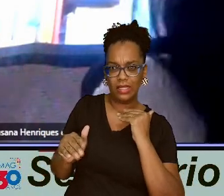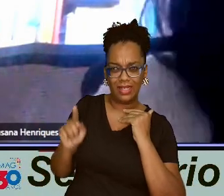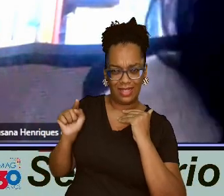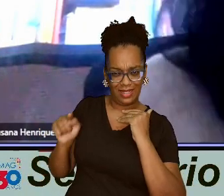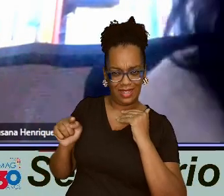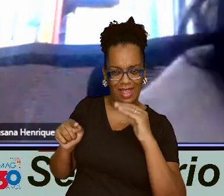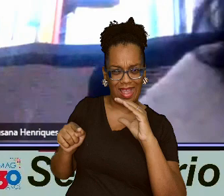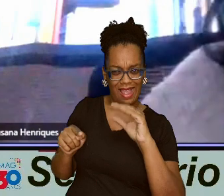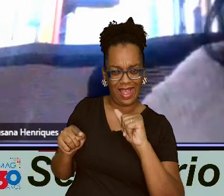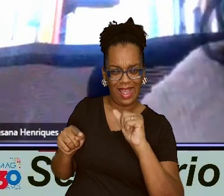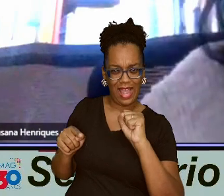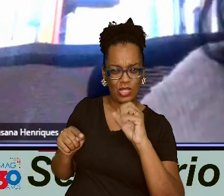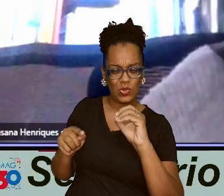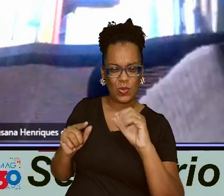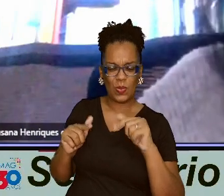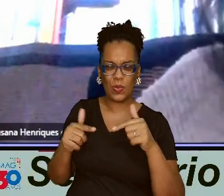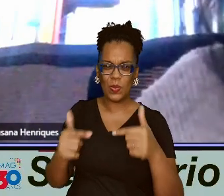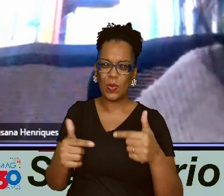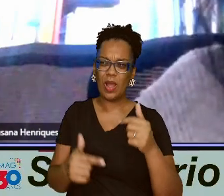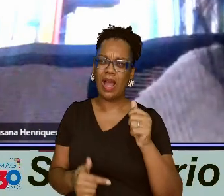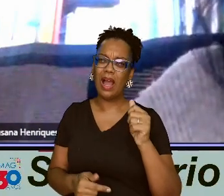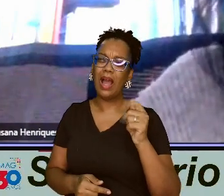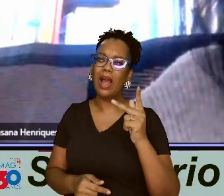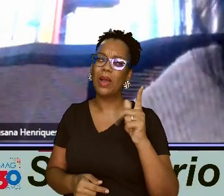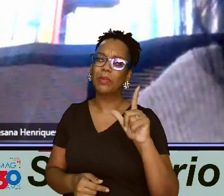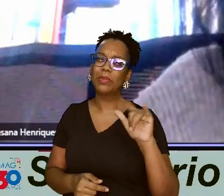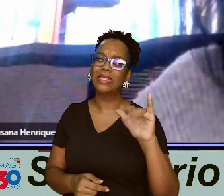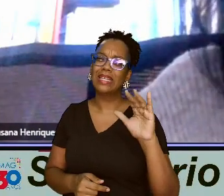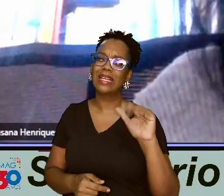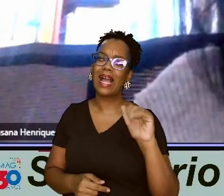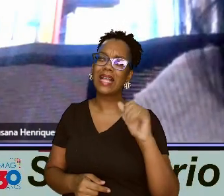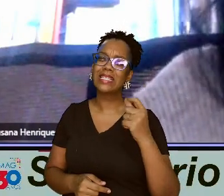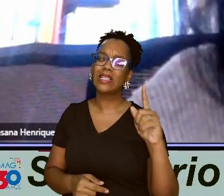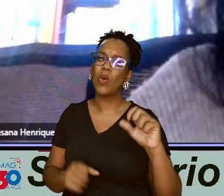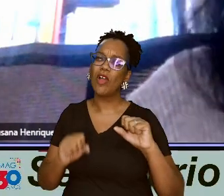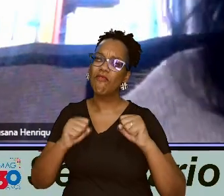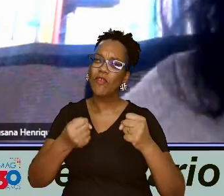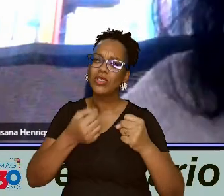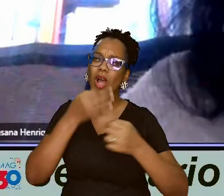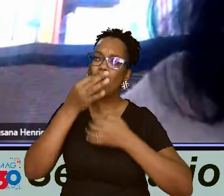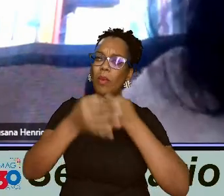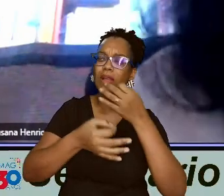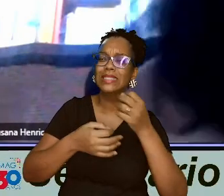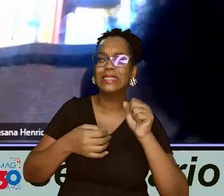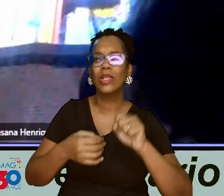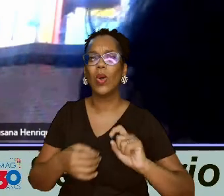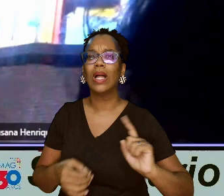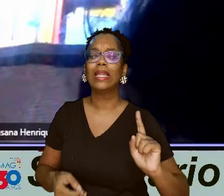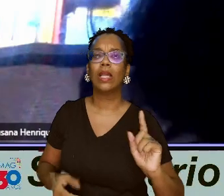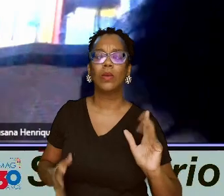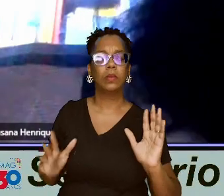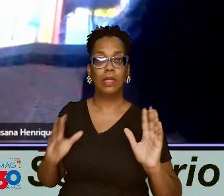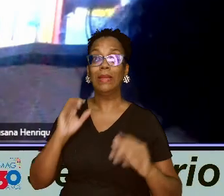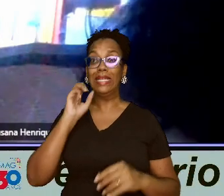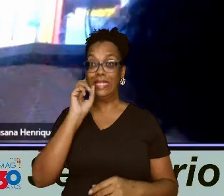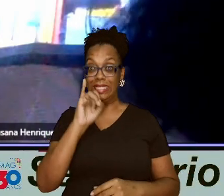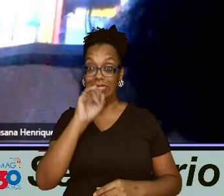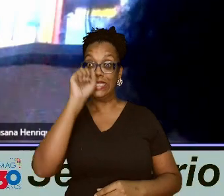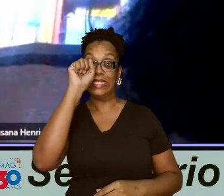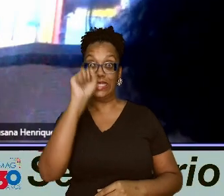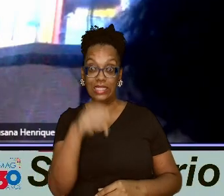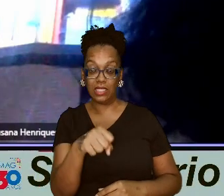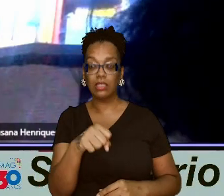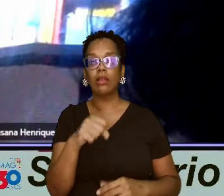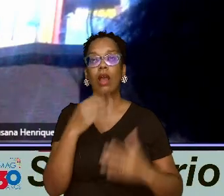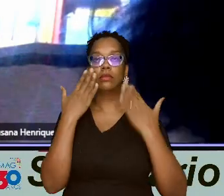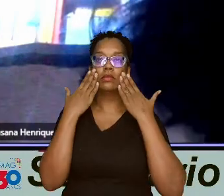de aplicação como reforço argumentativo ou não. Porque, se forem, fica mais